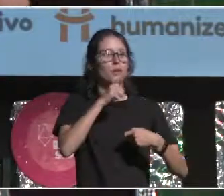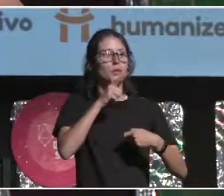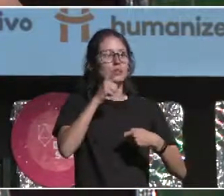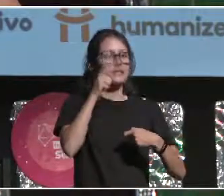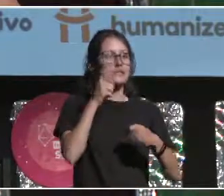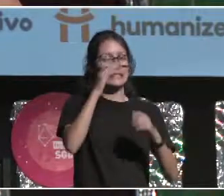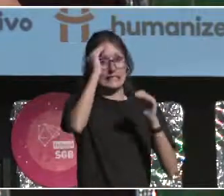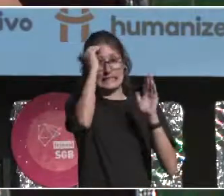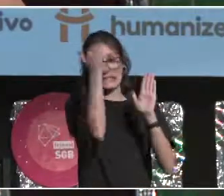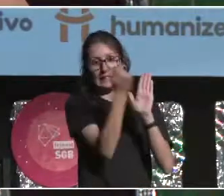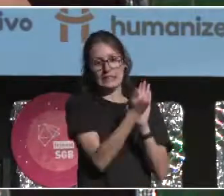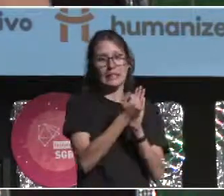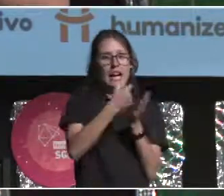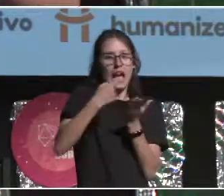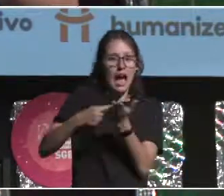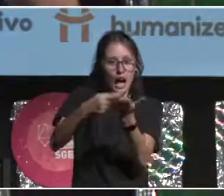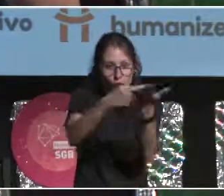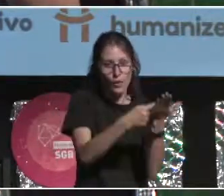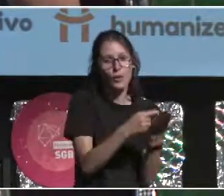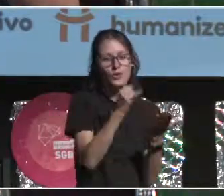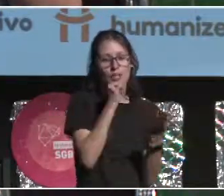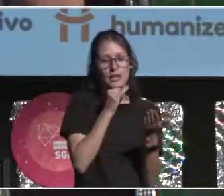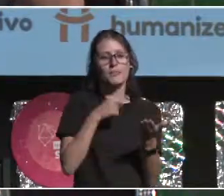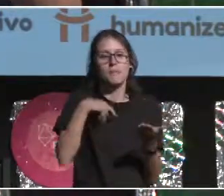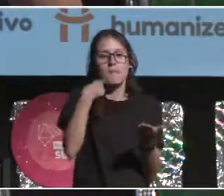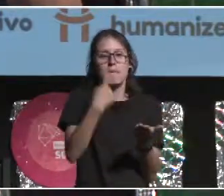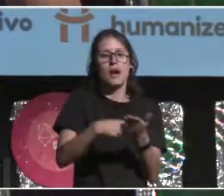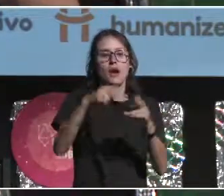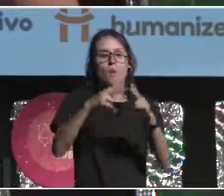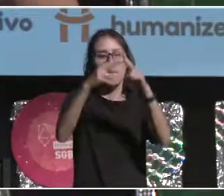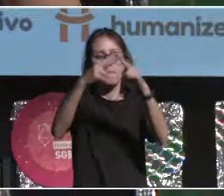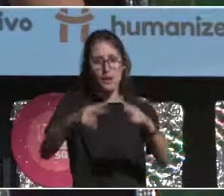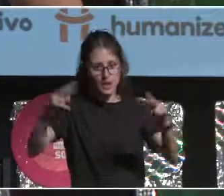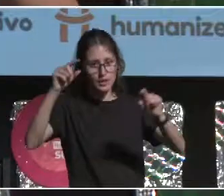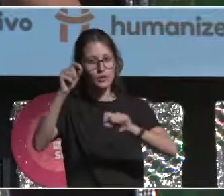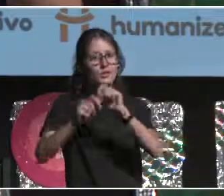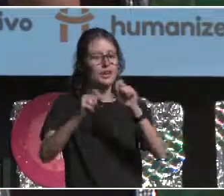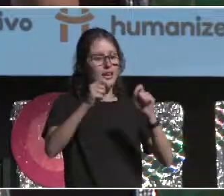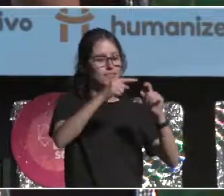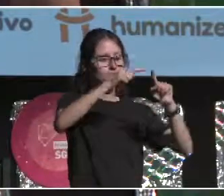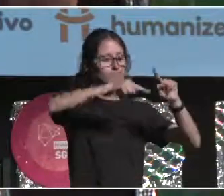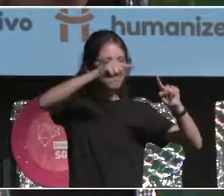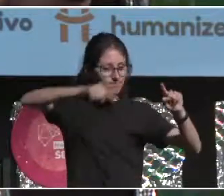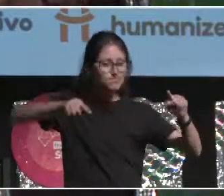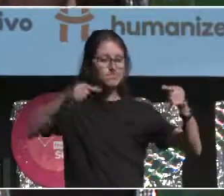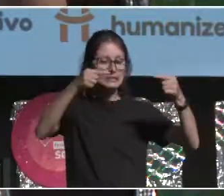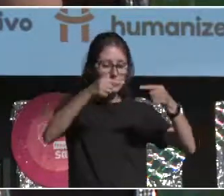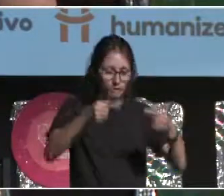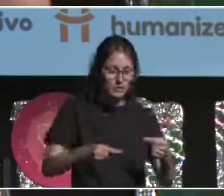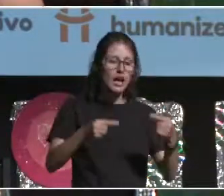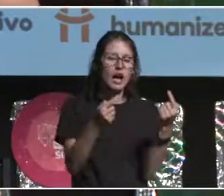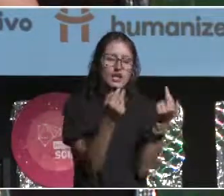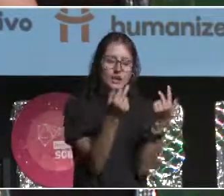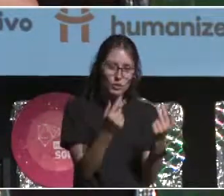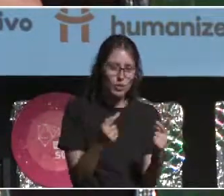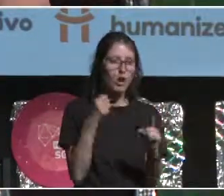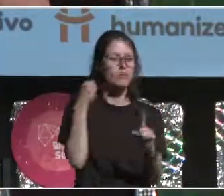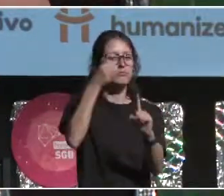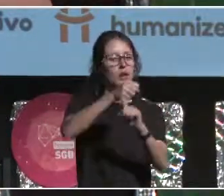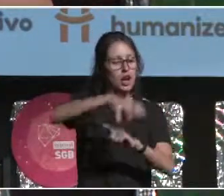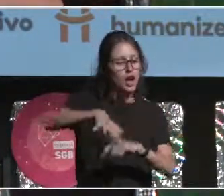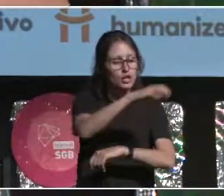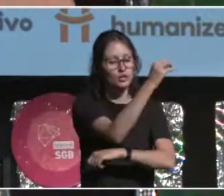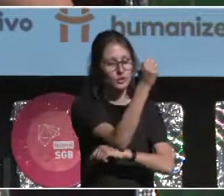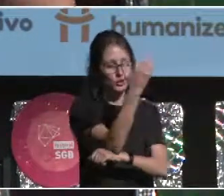2030 e para cumprir acordos como o Acordo de Paris, de ter métricas que sejam comparáveis, verificáveis e críveis de impacto